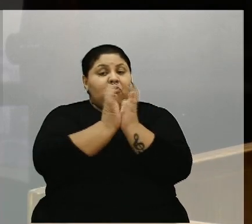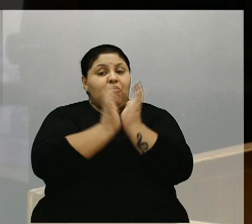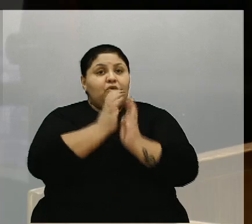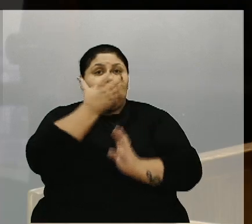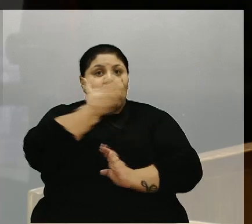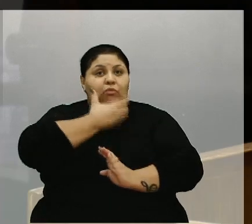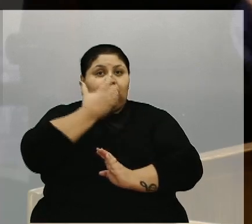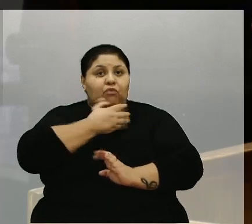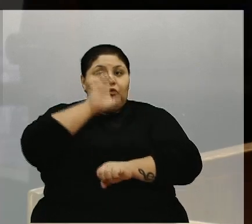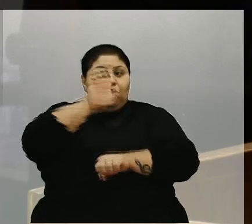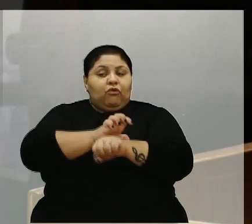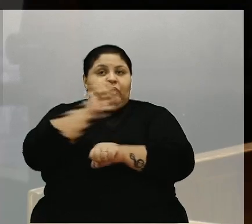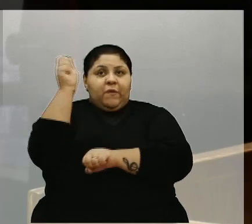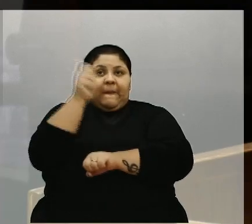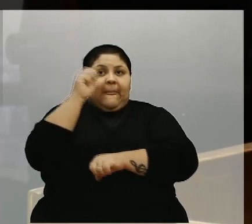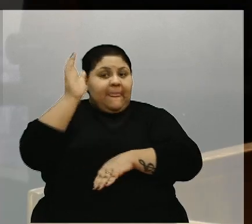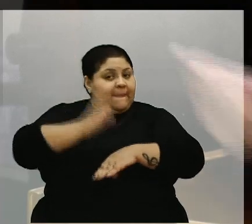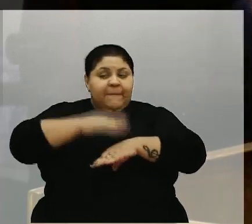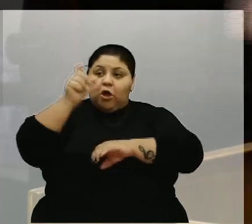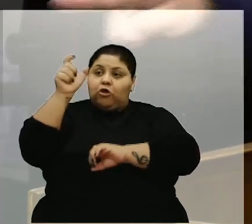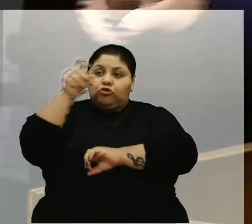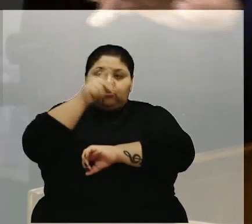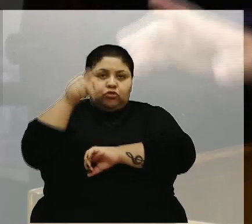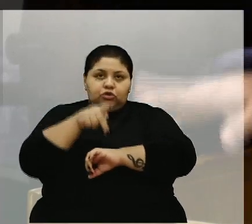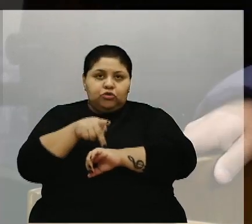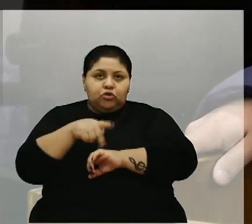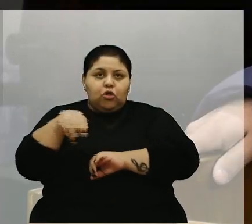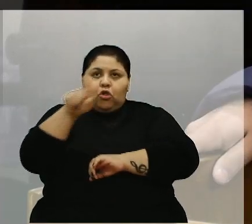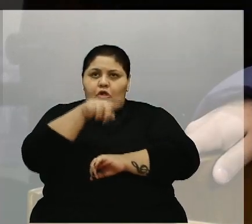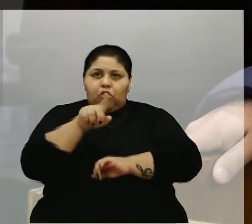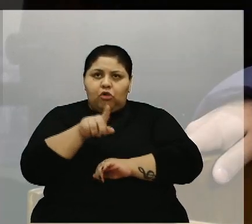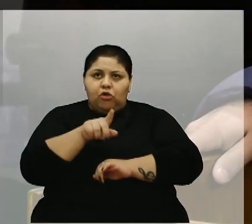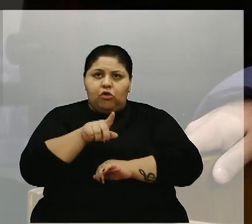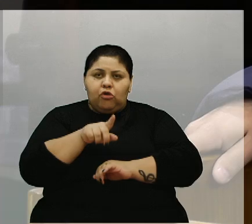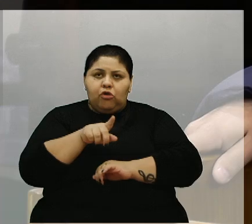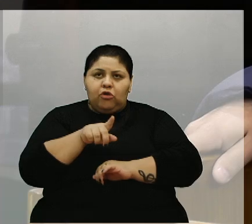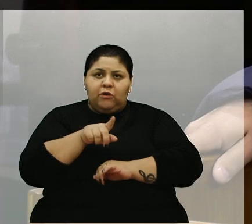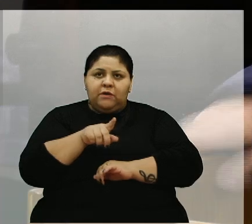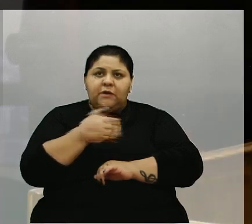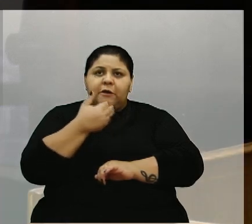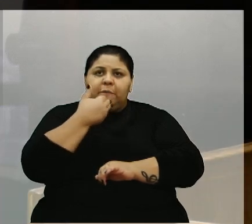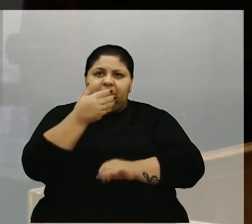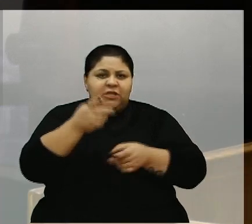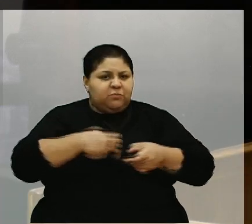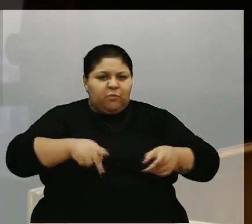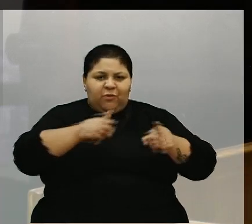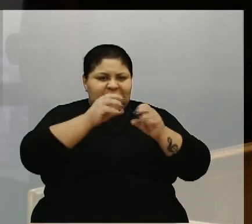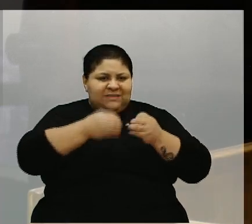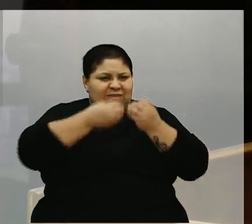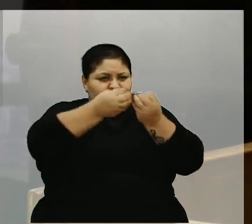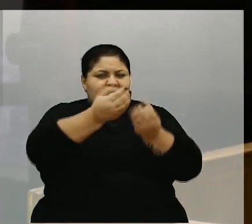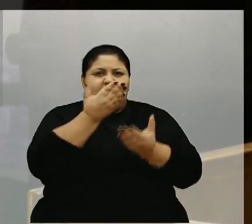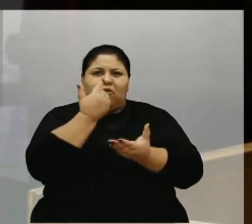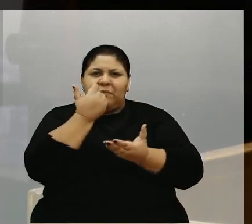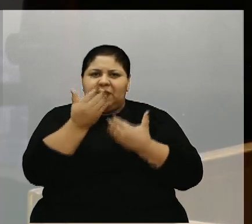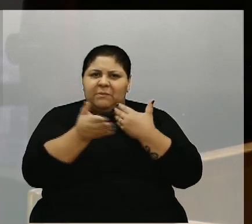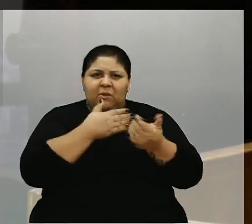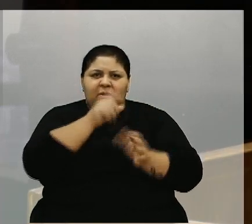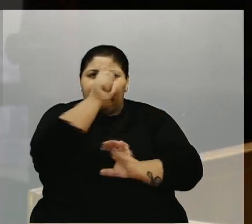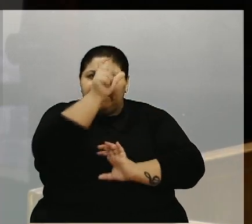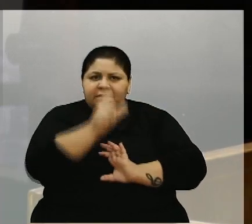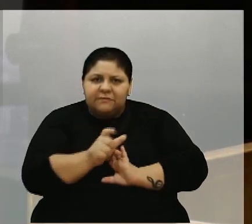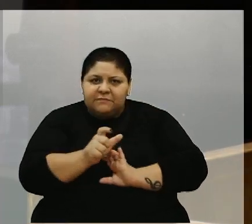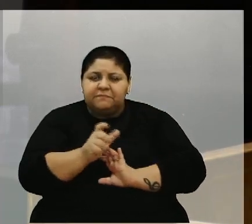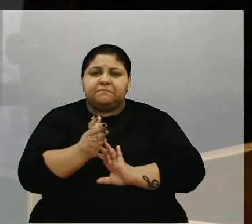do Rio Grande do Sul e uma das maiores do país, nós conclamar a população não dar comida. Para quem quer que seja. Eu